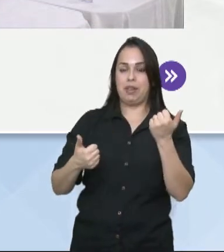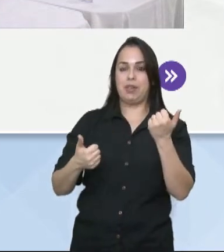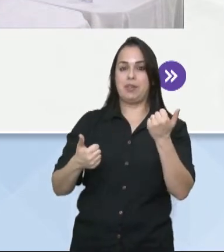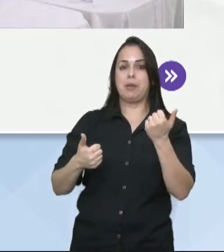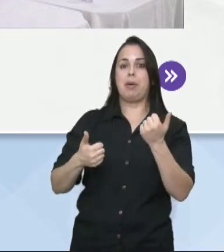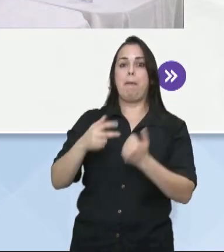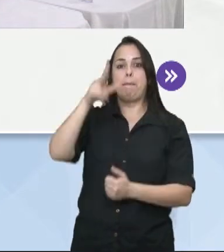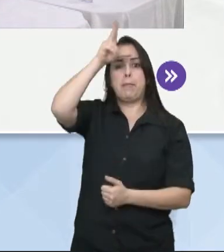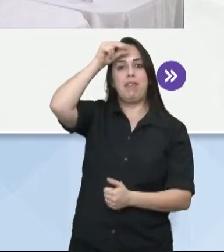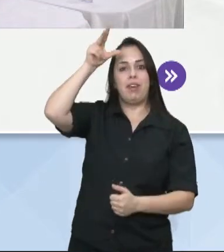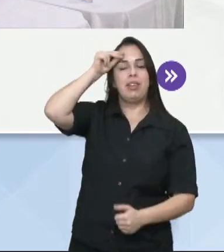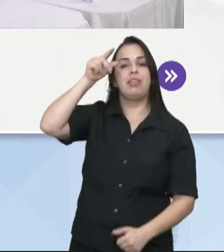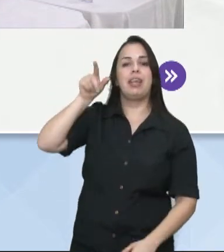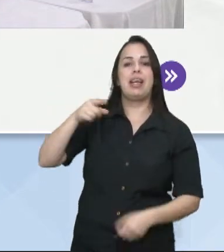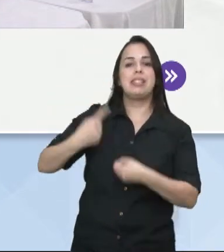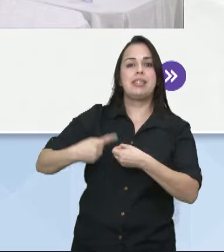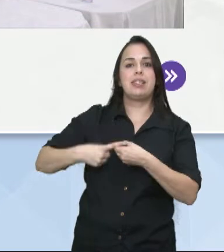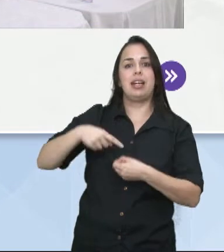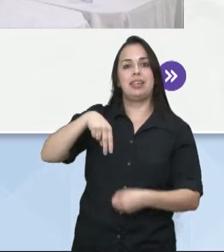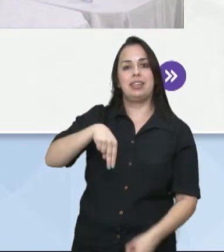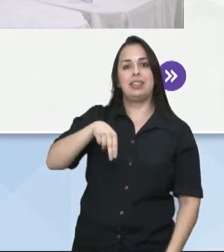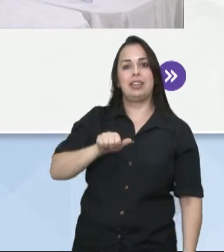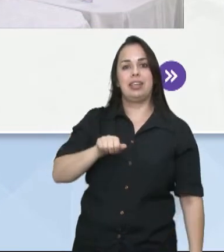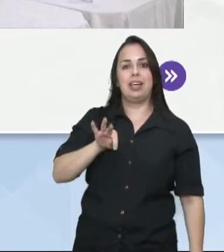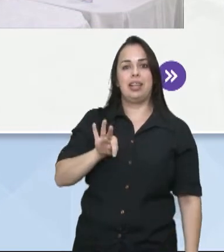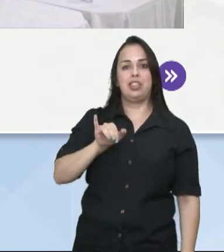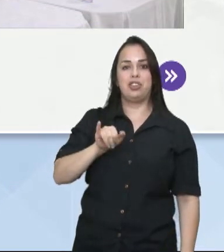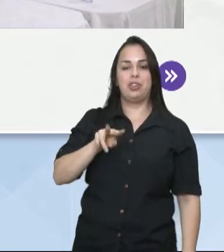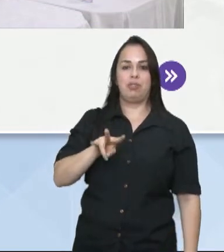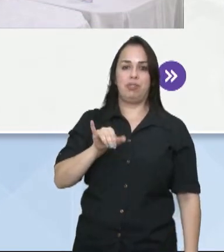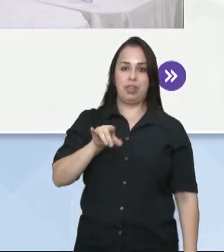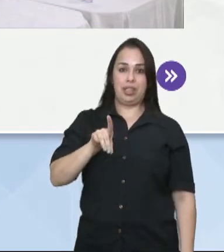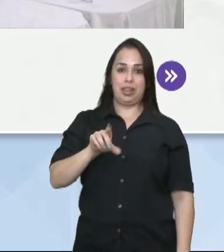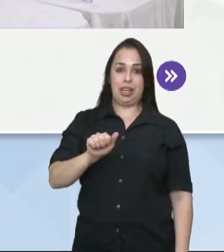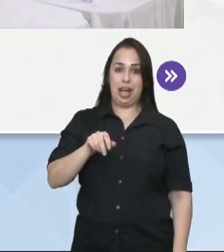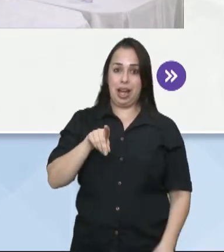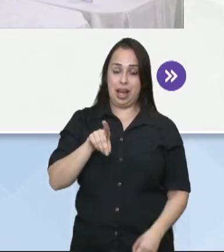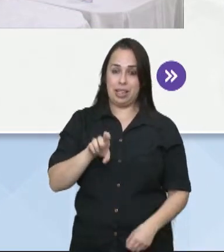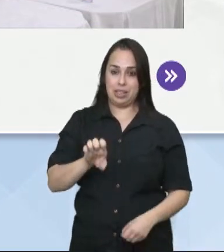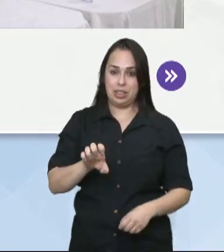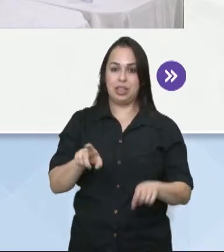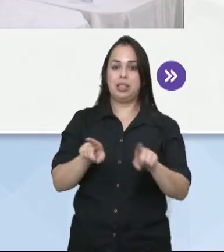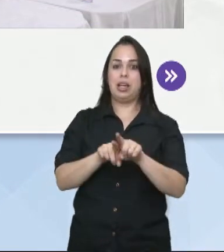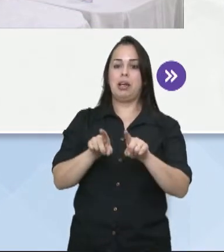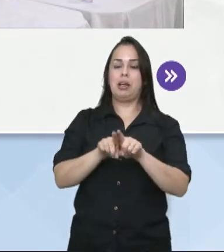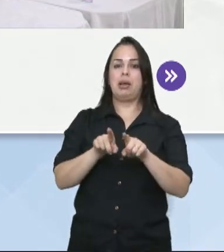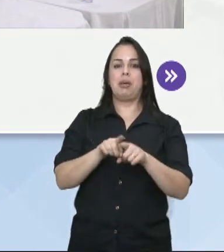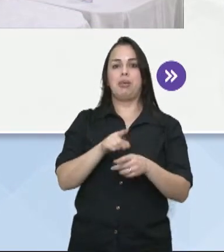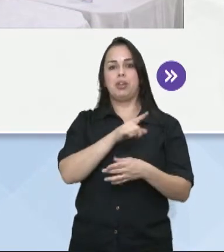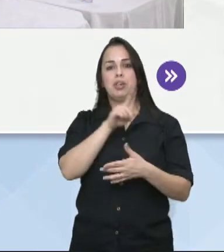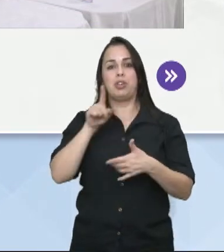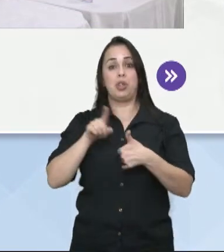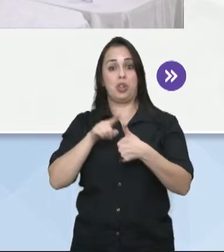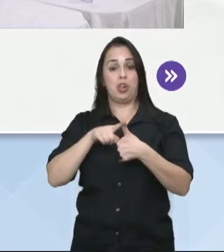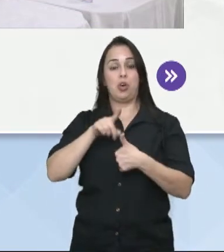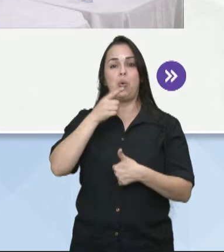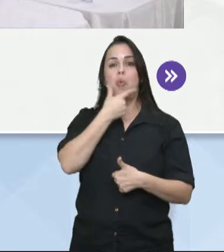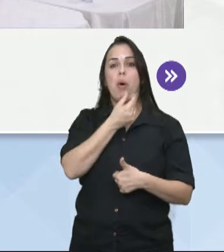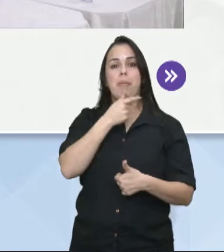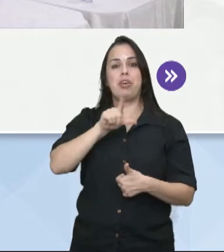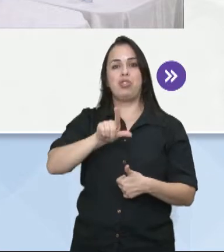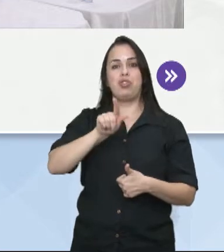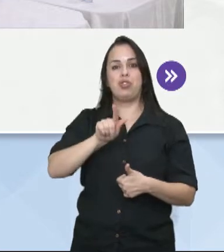Serra, Gilmar, prefeito de Potim, nessa mesa, junto com a Lu e a Ana Estela. E essa